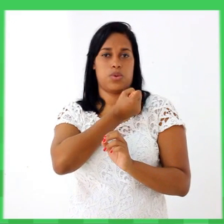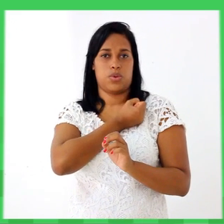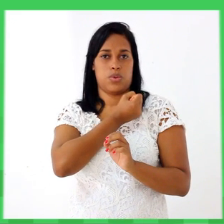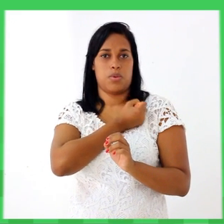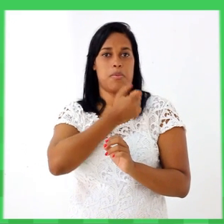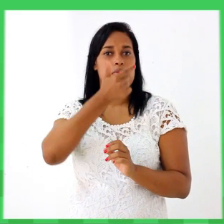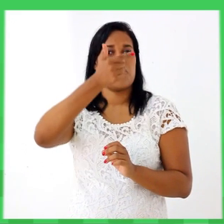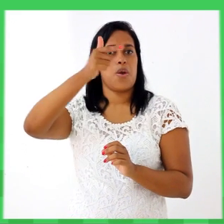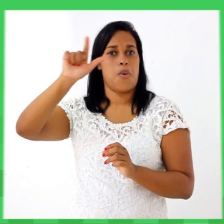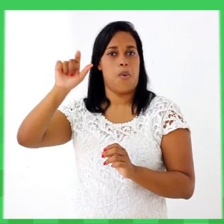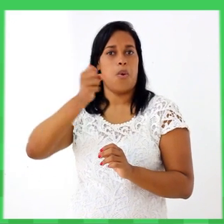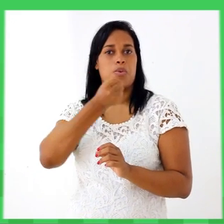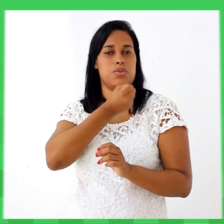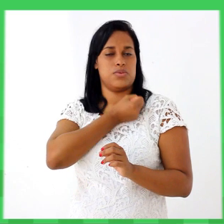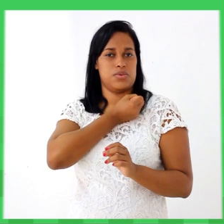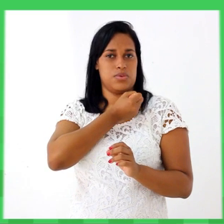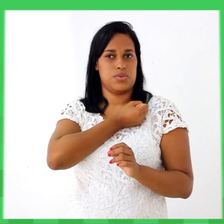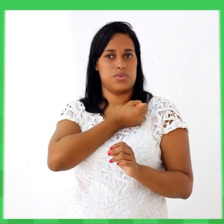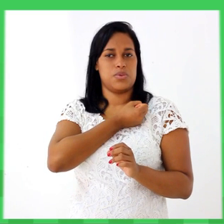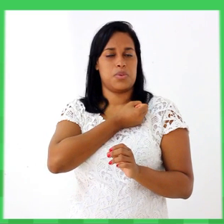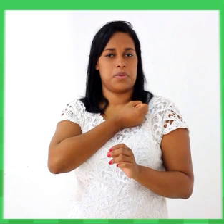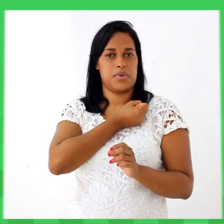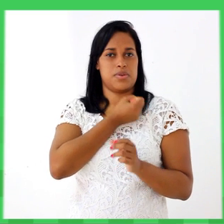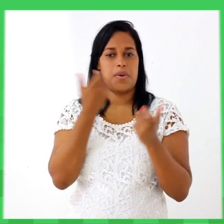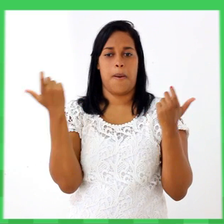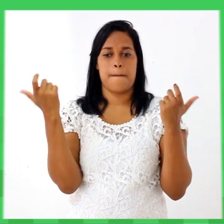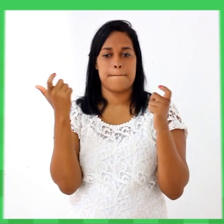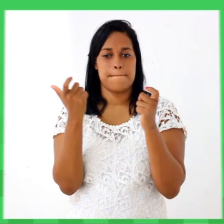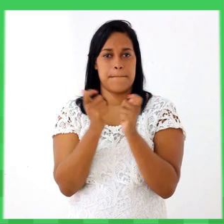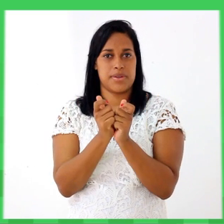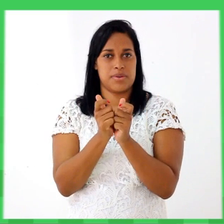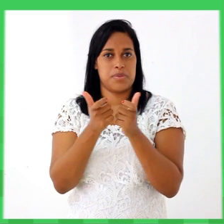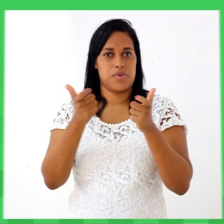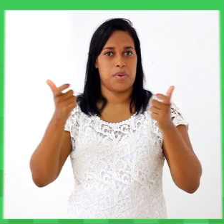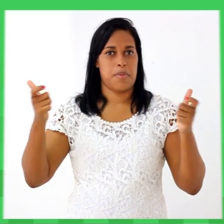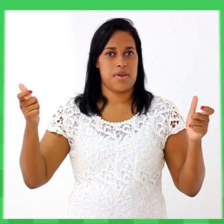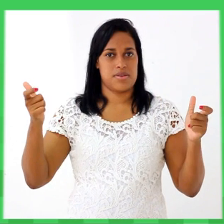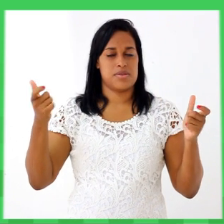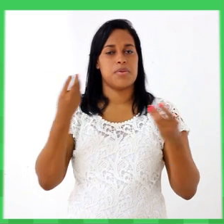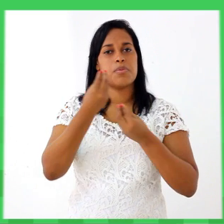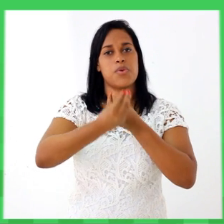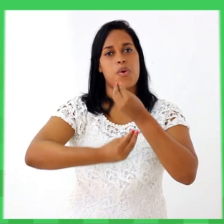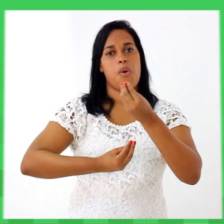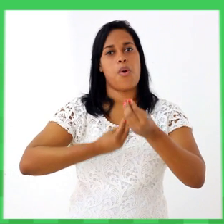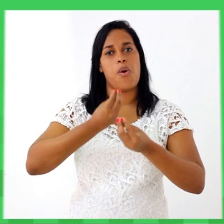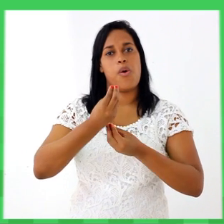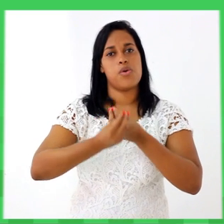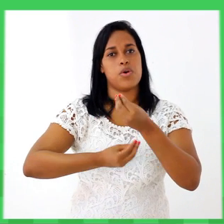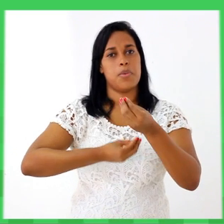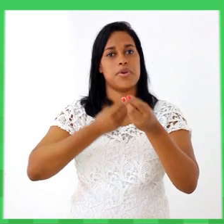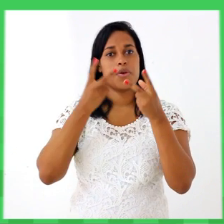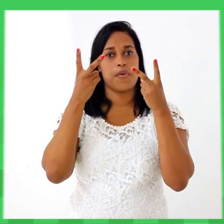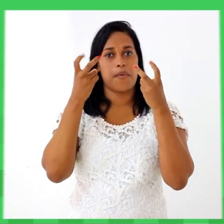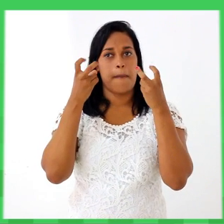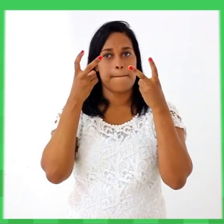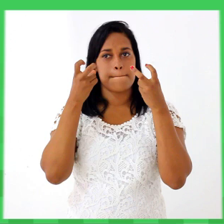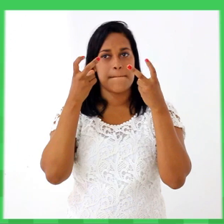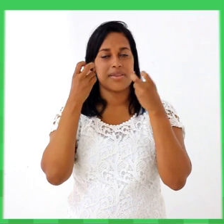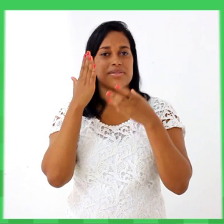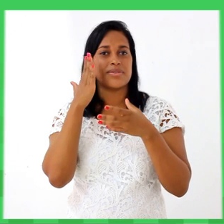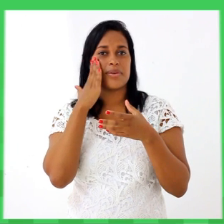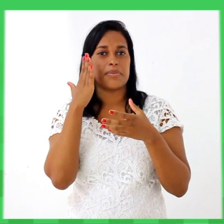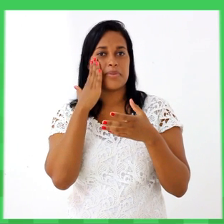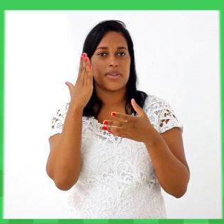outro número. Esse número é o mínimo e o máximo. Okay? E como é que eu vou observar, como é que eu vou